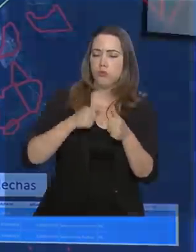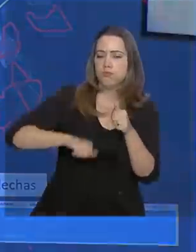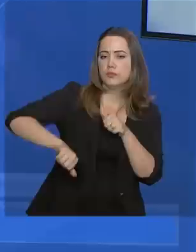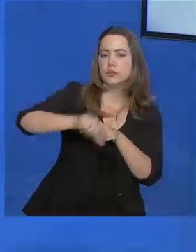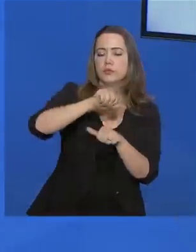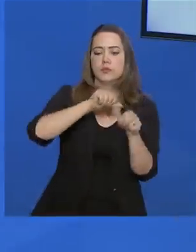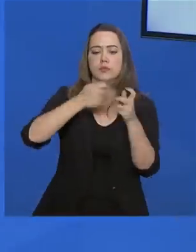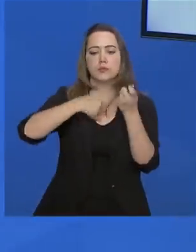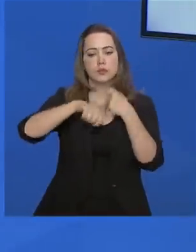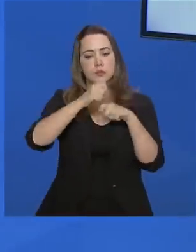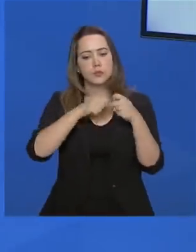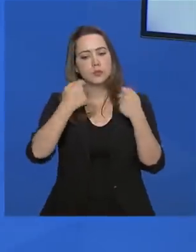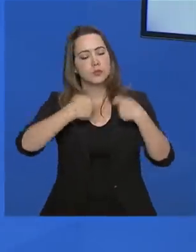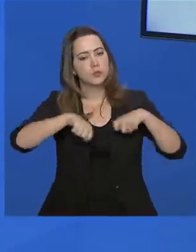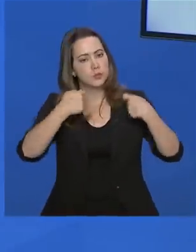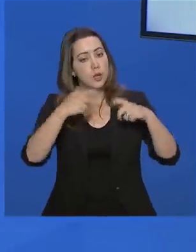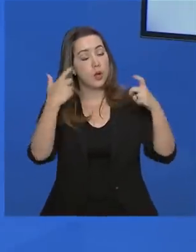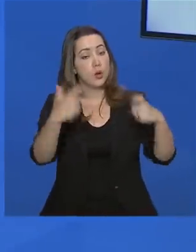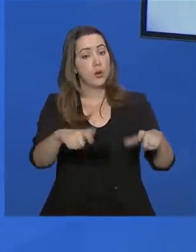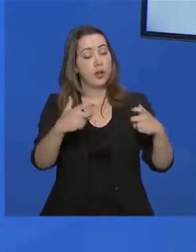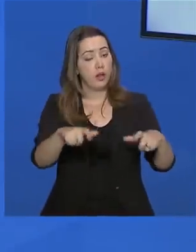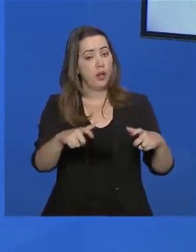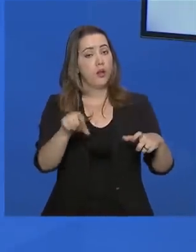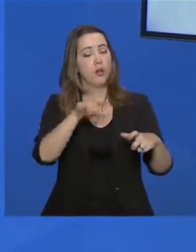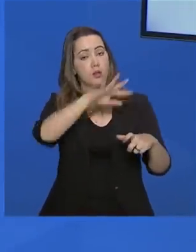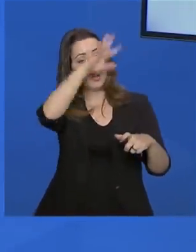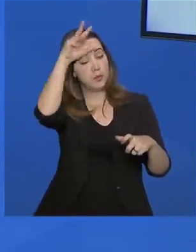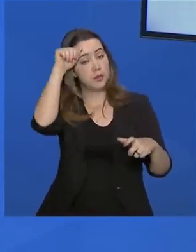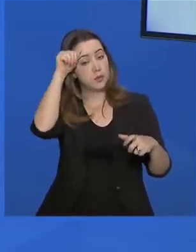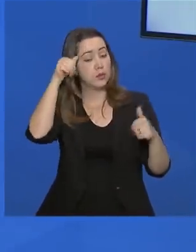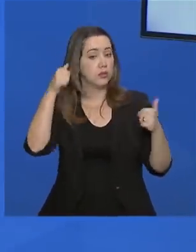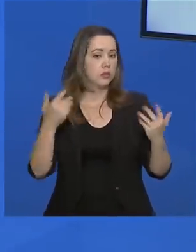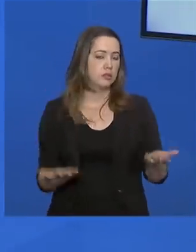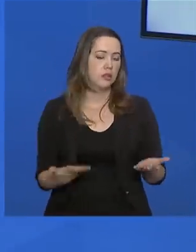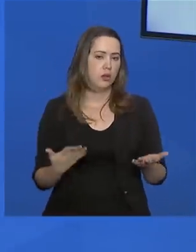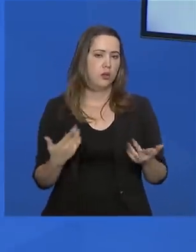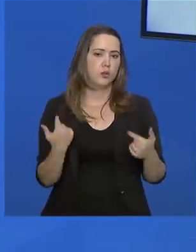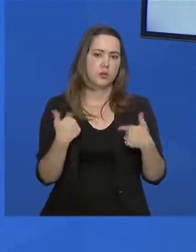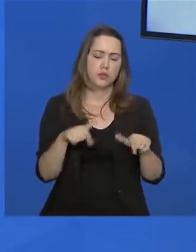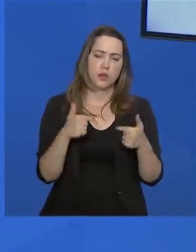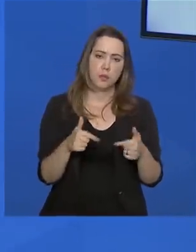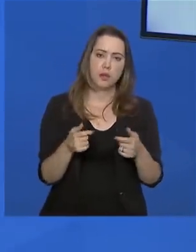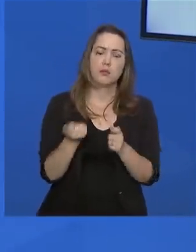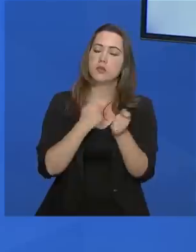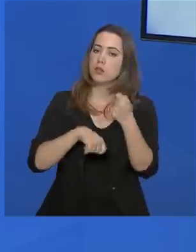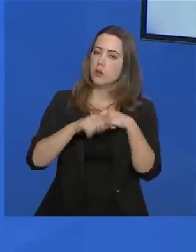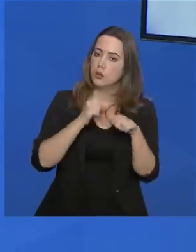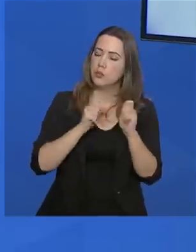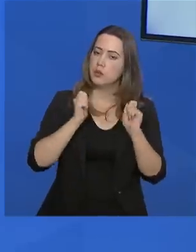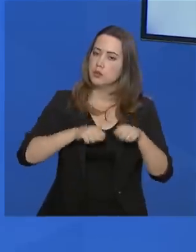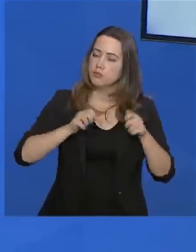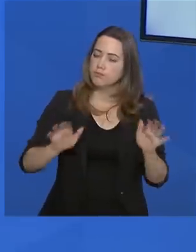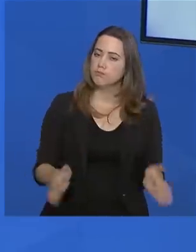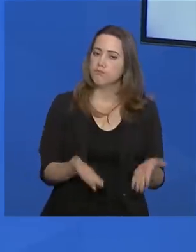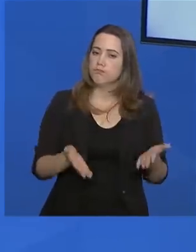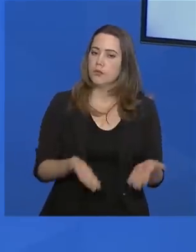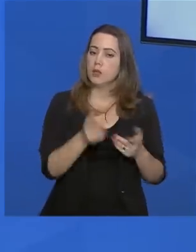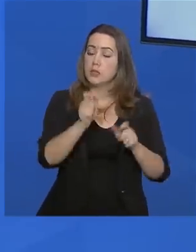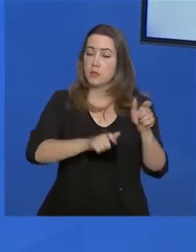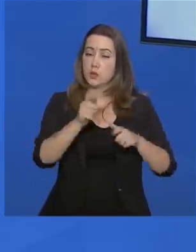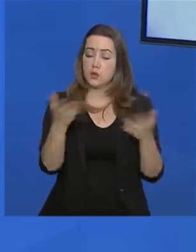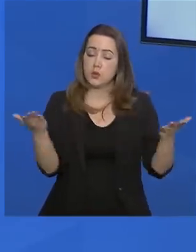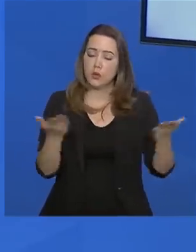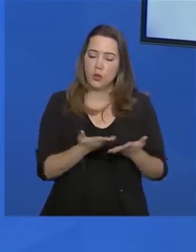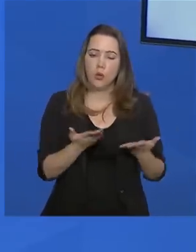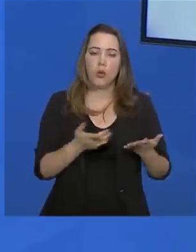necessário a região da amazônia de tal sorte que as atividades econômicas que possam proporcionar às pessoas que